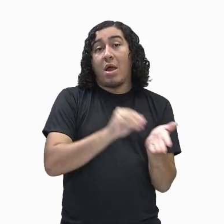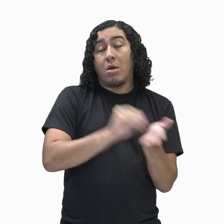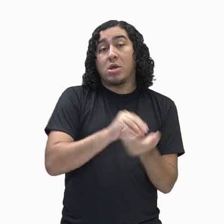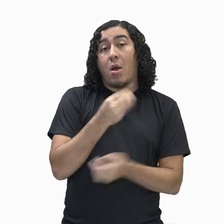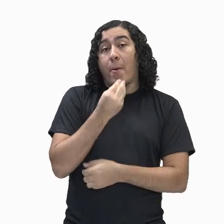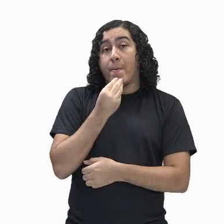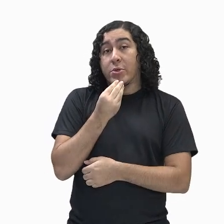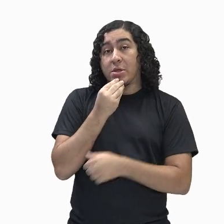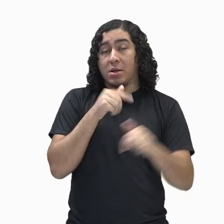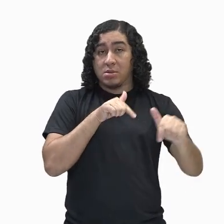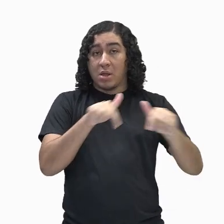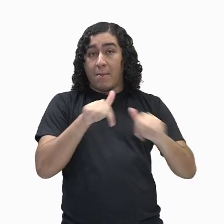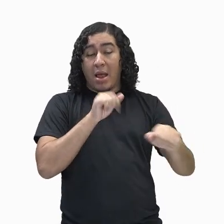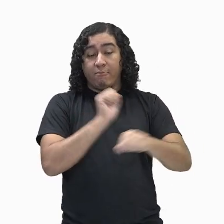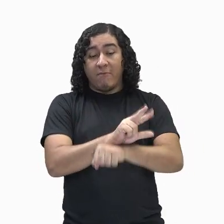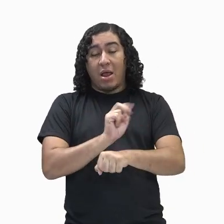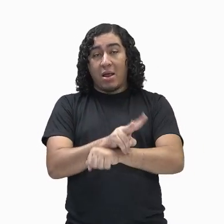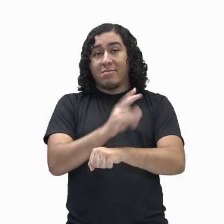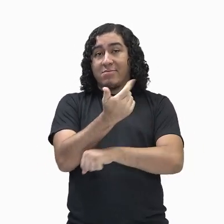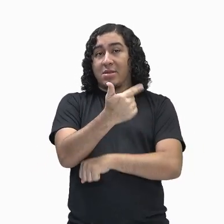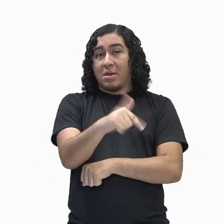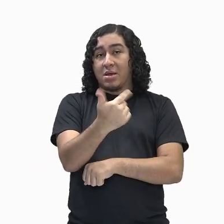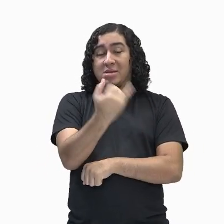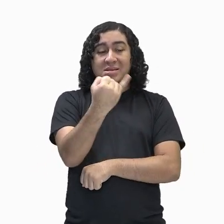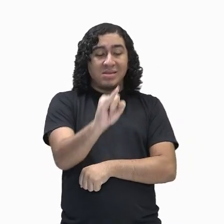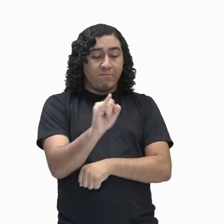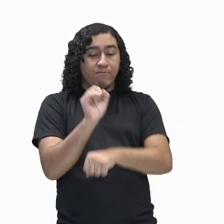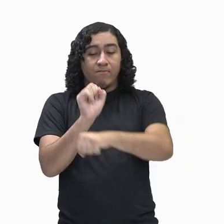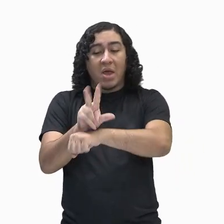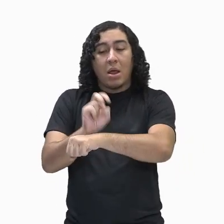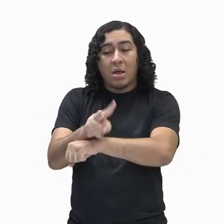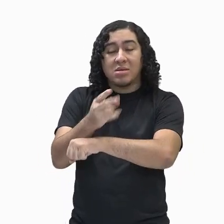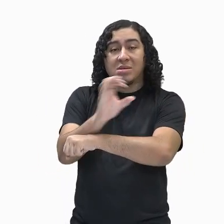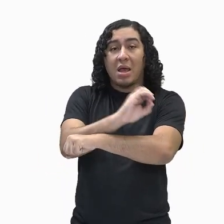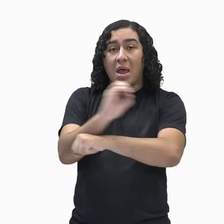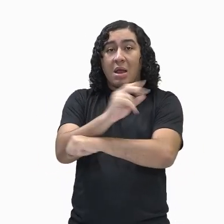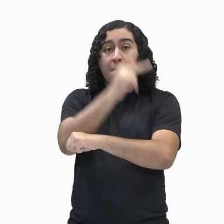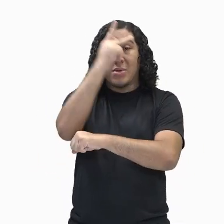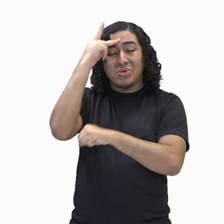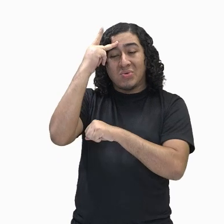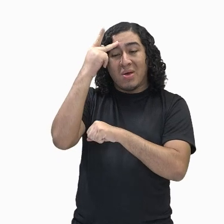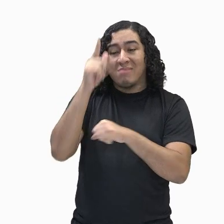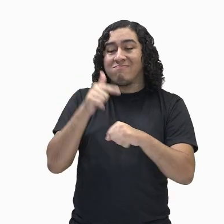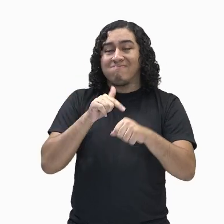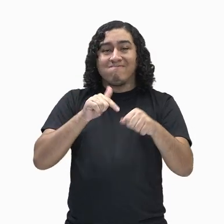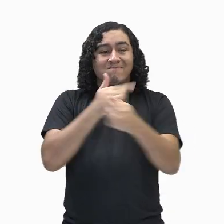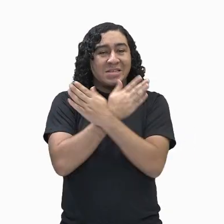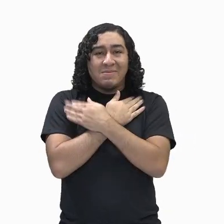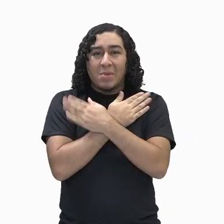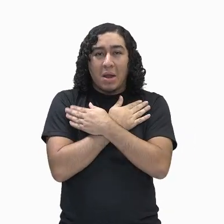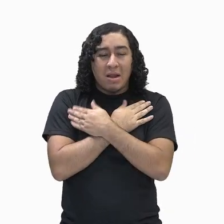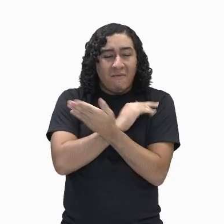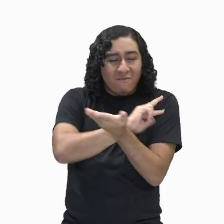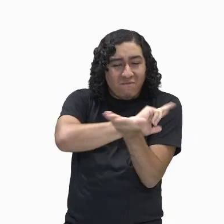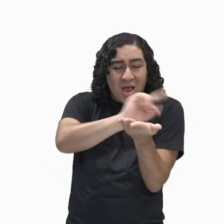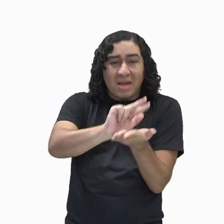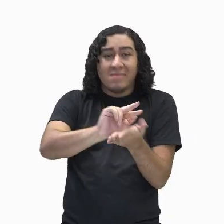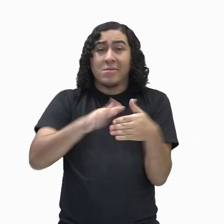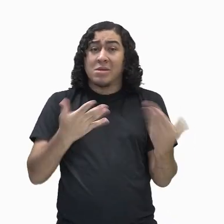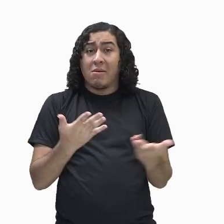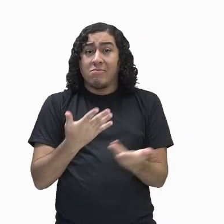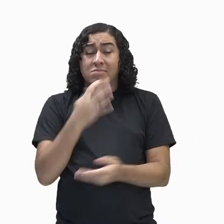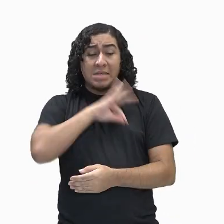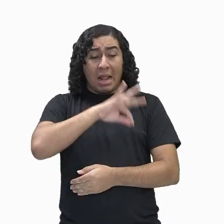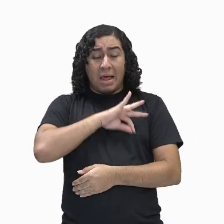de trabalho. Quando não tem trabalho, as pessoas não estão trabalhando, consequentemente não vão ter renda. E